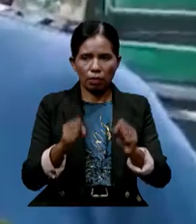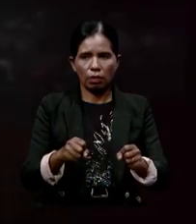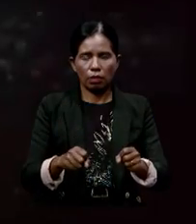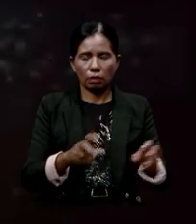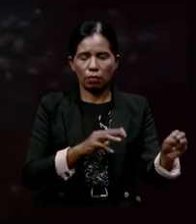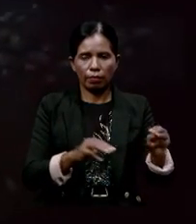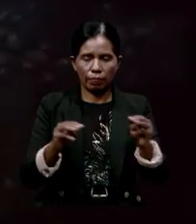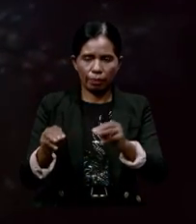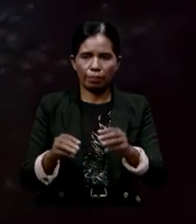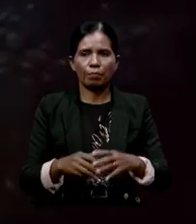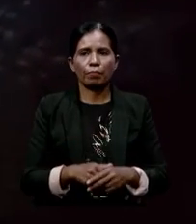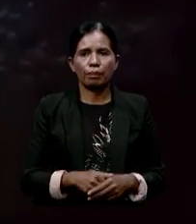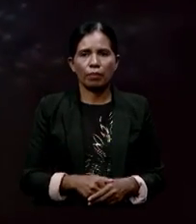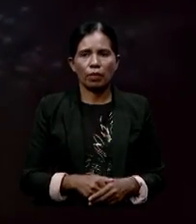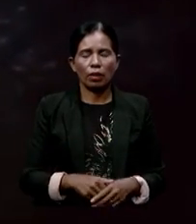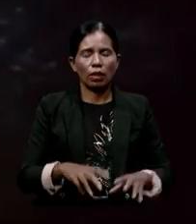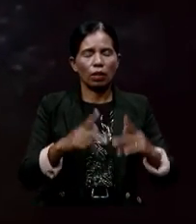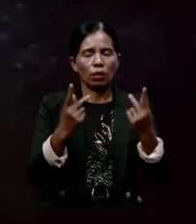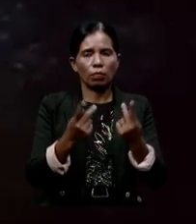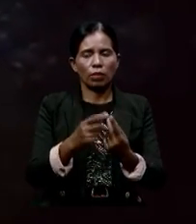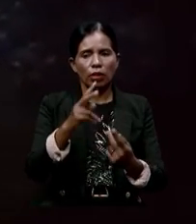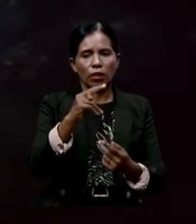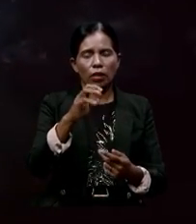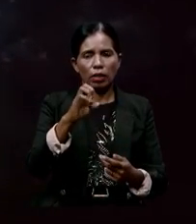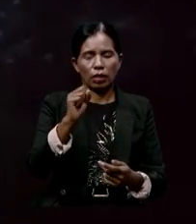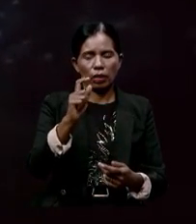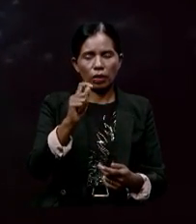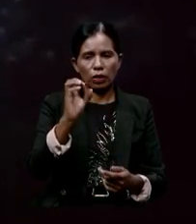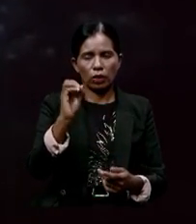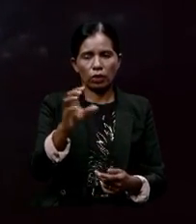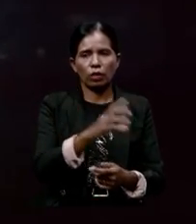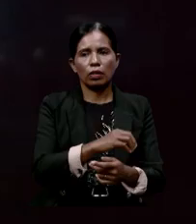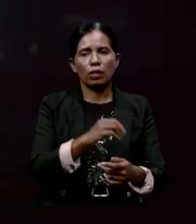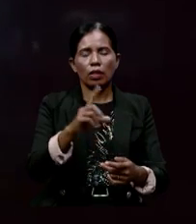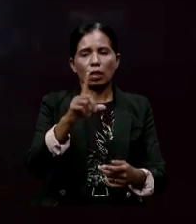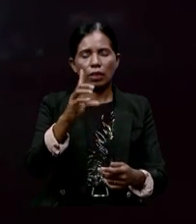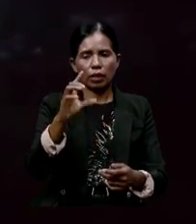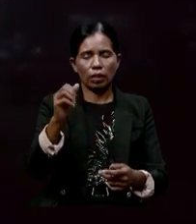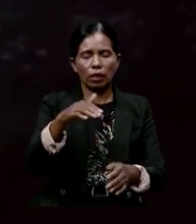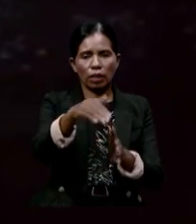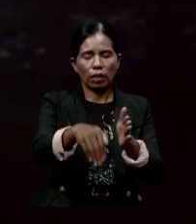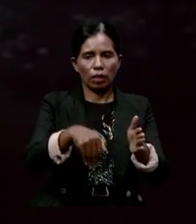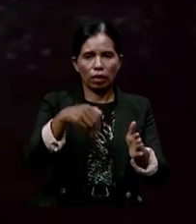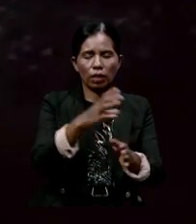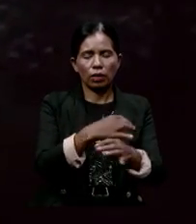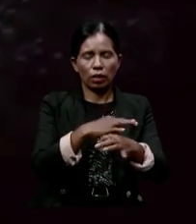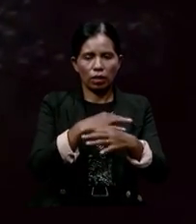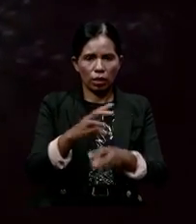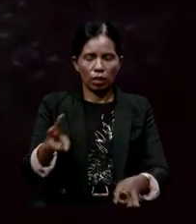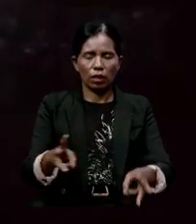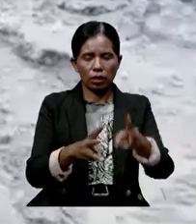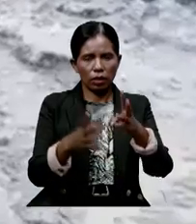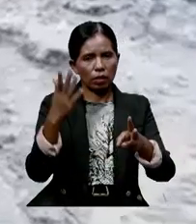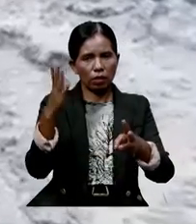lah. Antes ne companhia Nesto Dacil no Sunrise Unipessoal LDA, ma que foholon atu rehabilita estrada